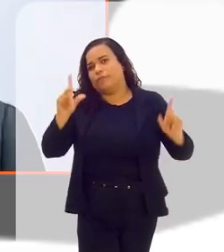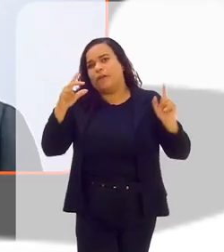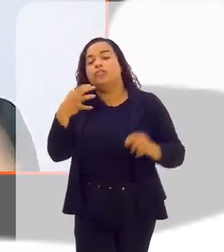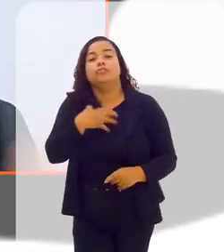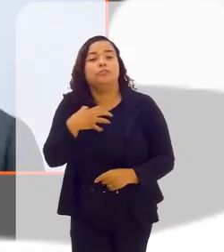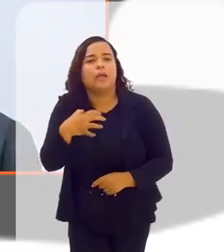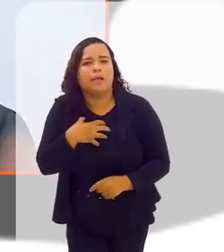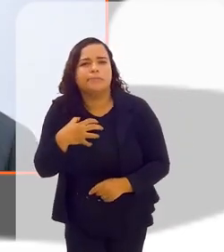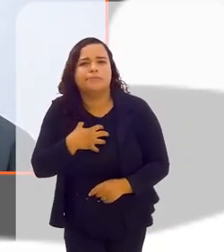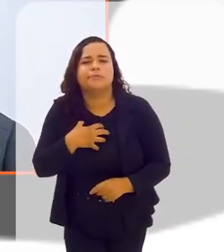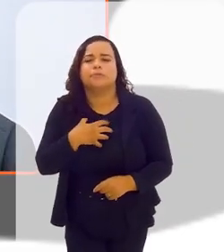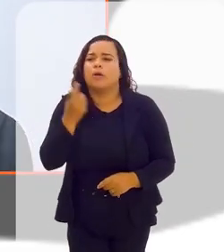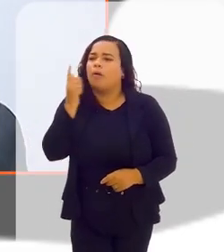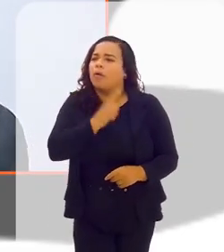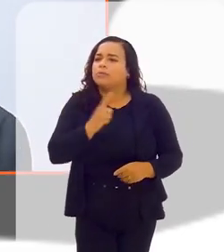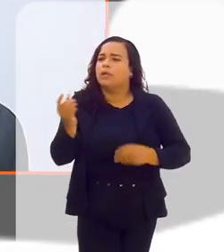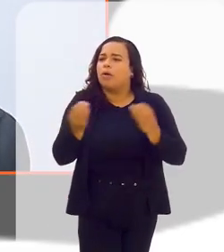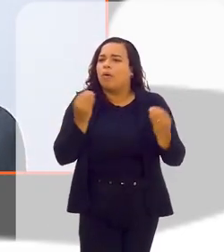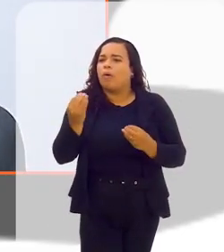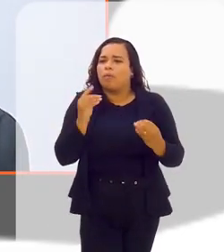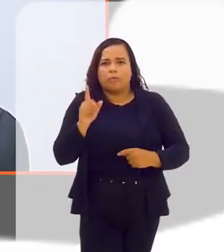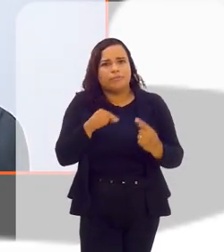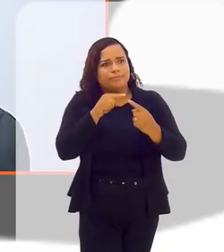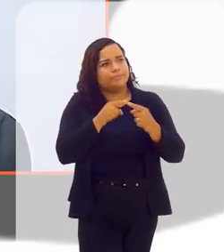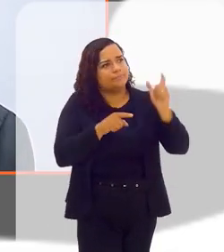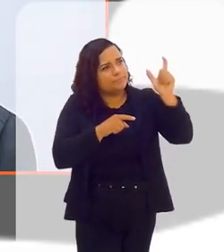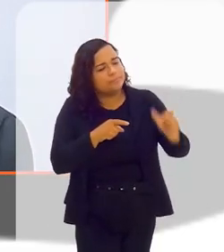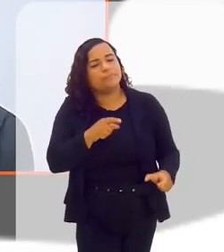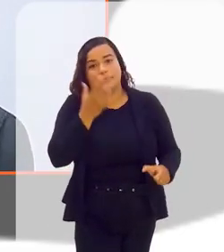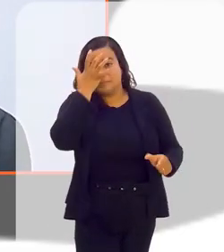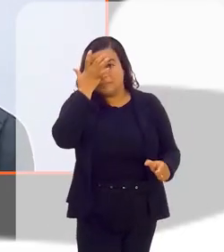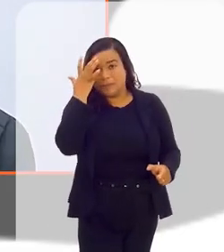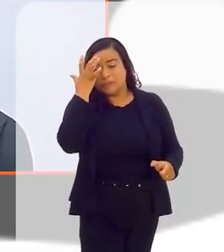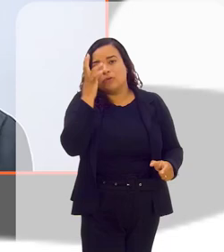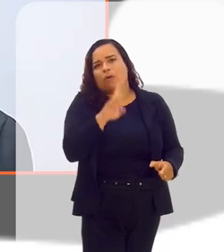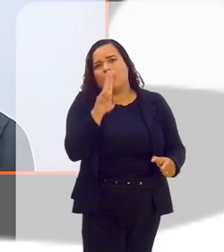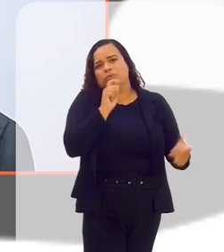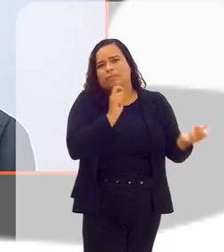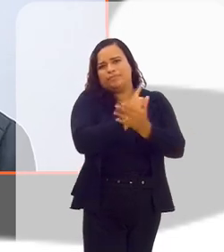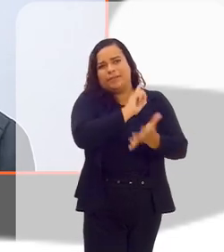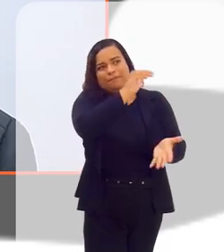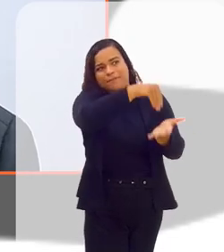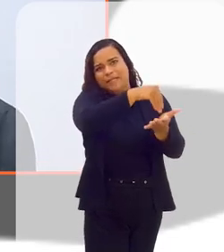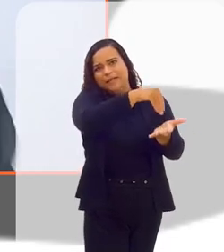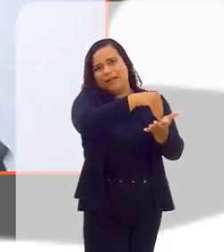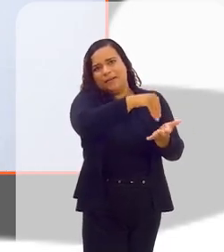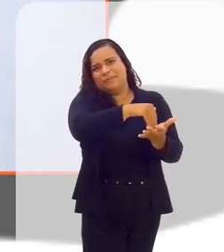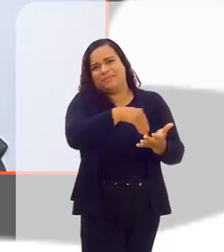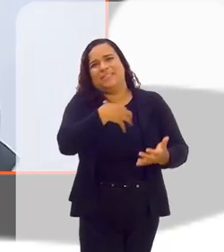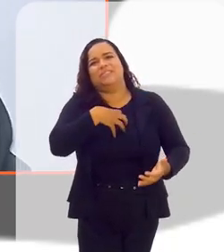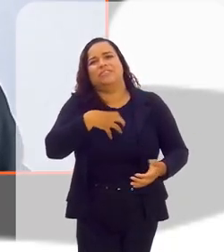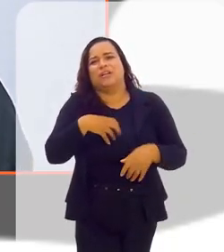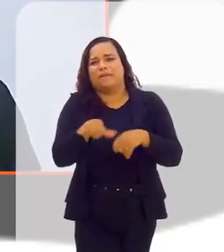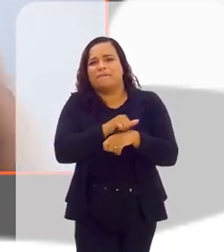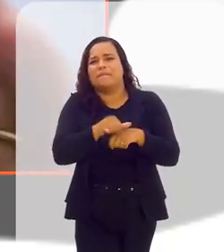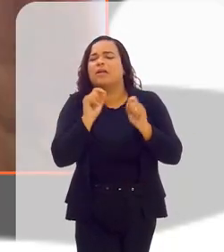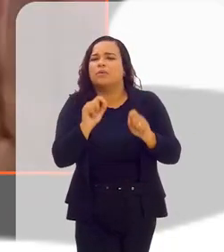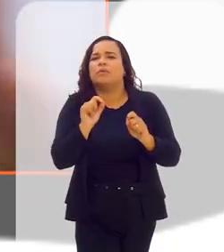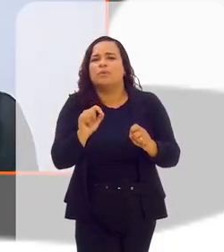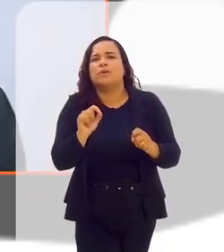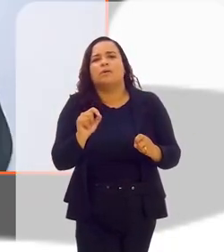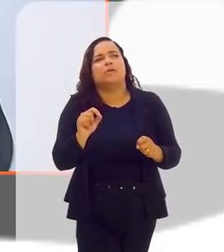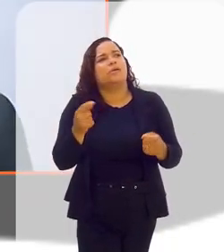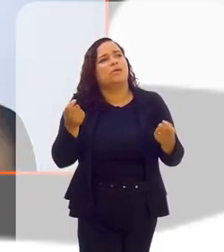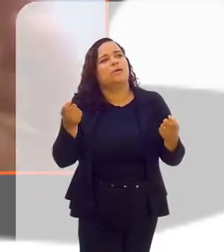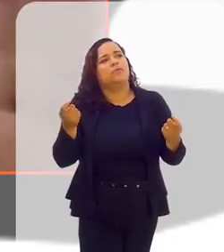começou a pensar maneiras de como conseguir atingir esse consumidor final lá dentro de uma forma que não